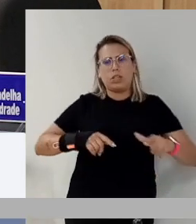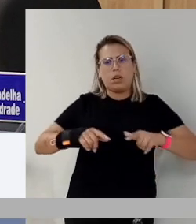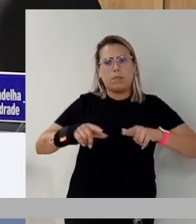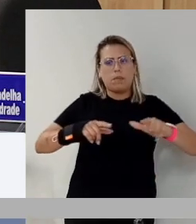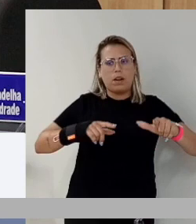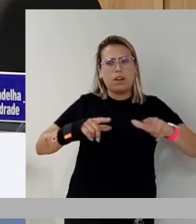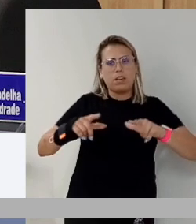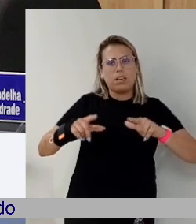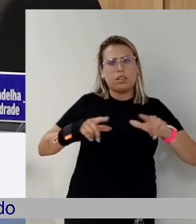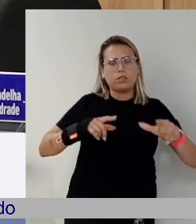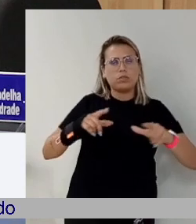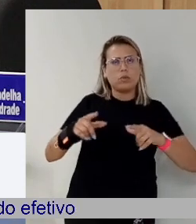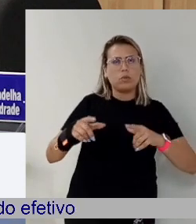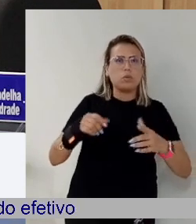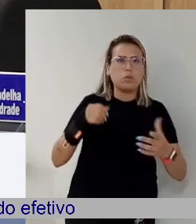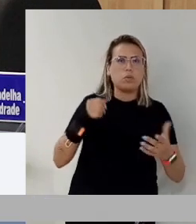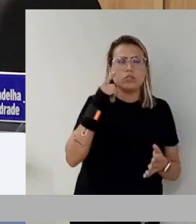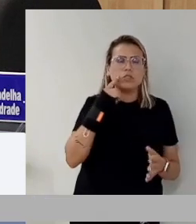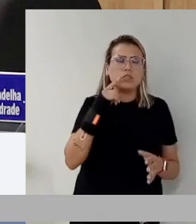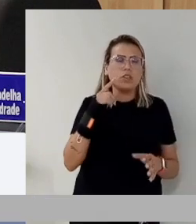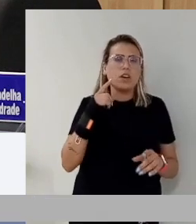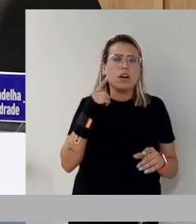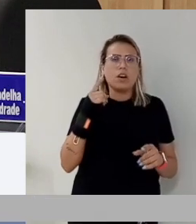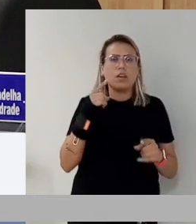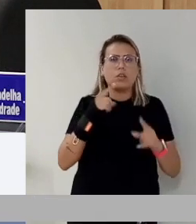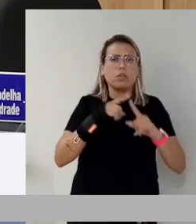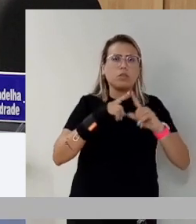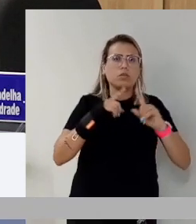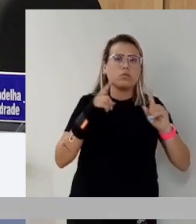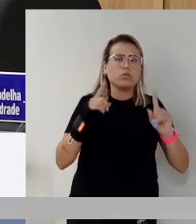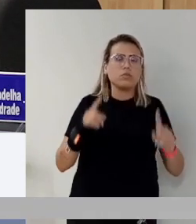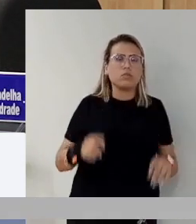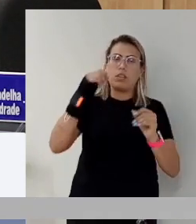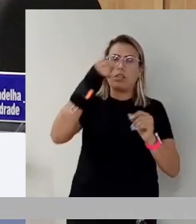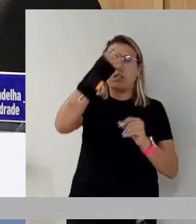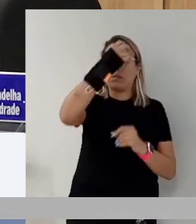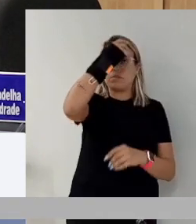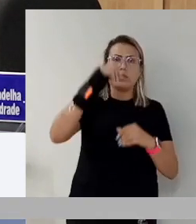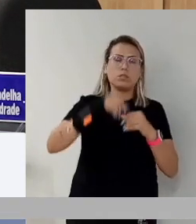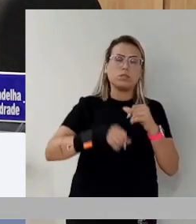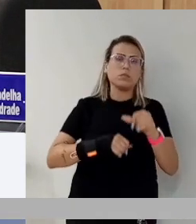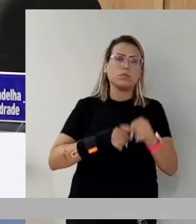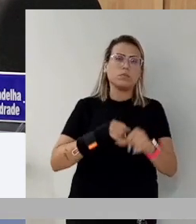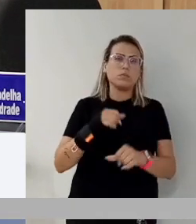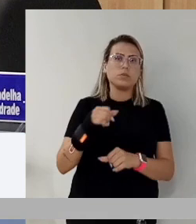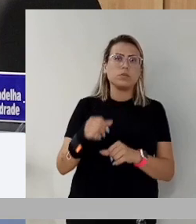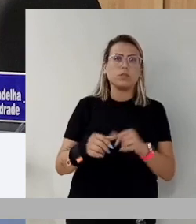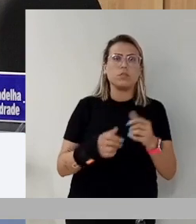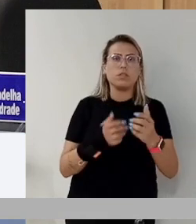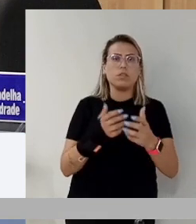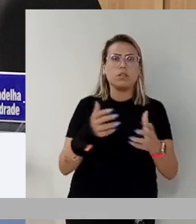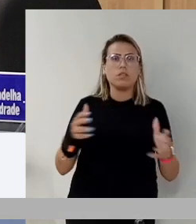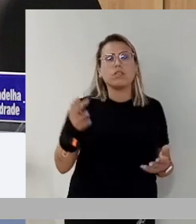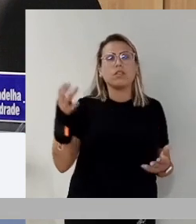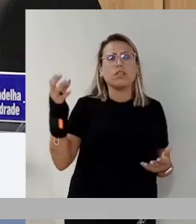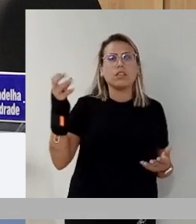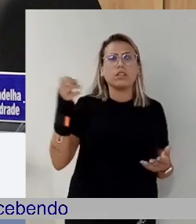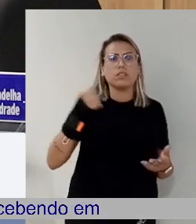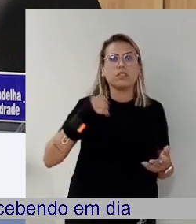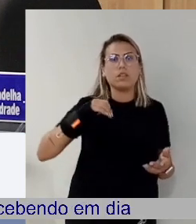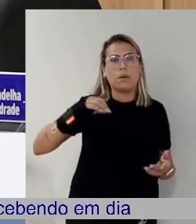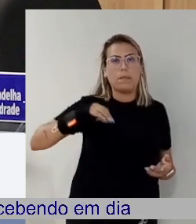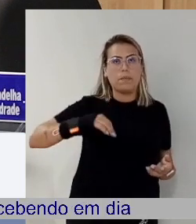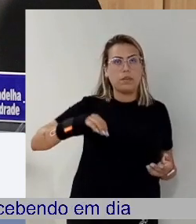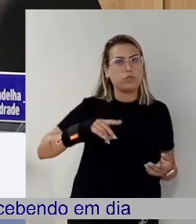contratado efetivo ou comissionado quer que essa gestão mude não quer quer continuar porque tá recebendo em dia